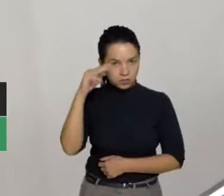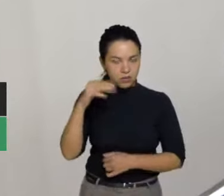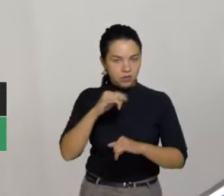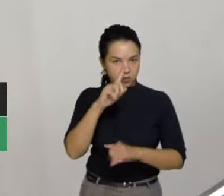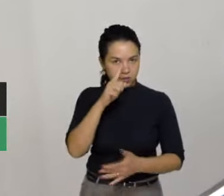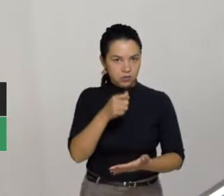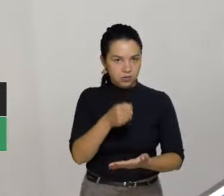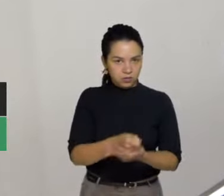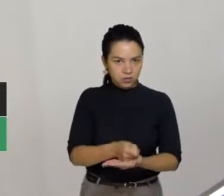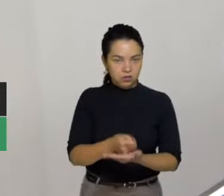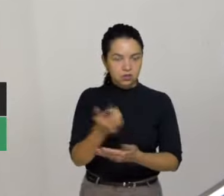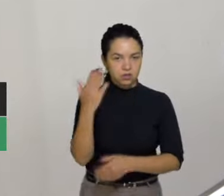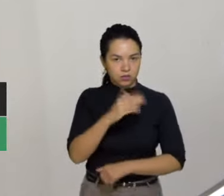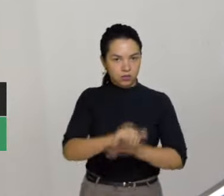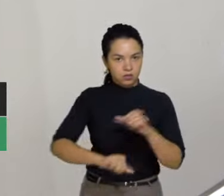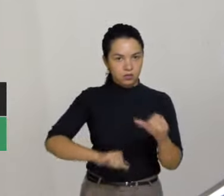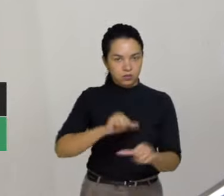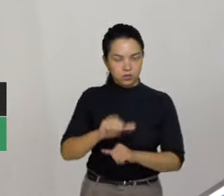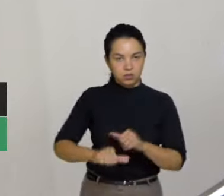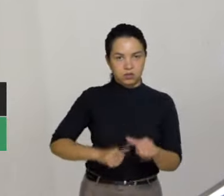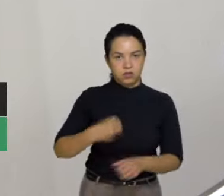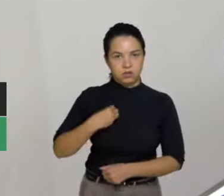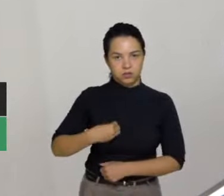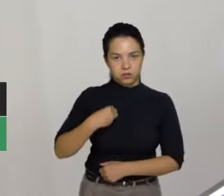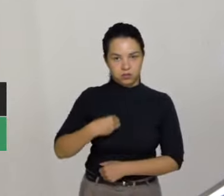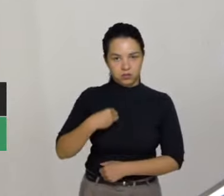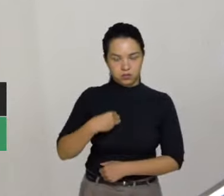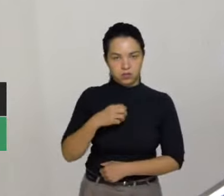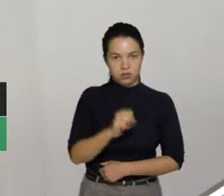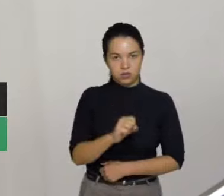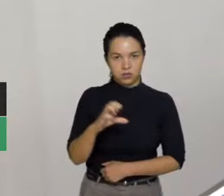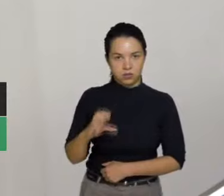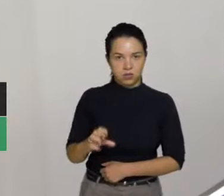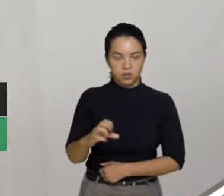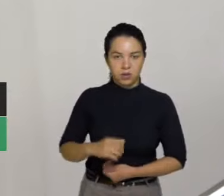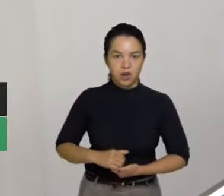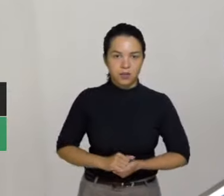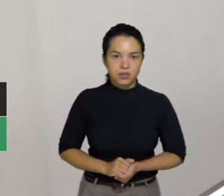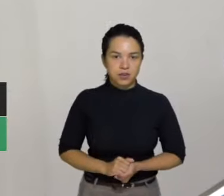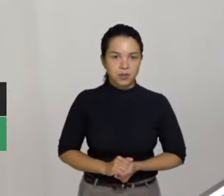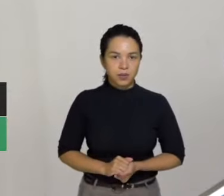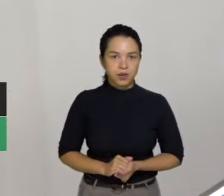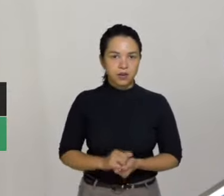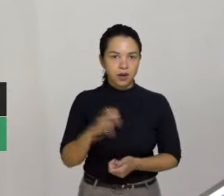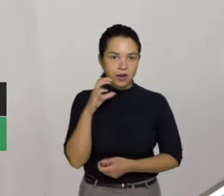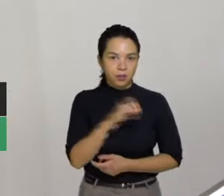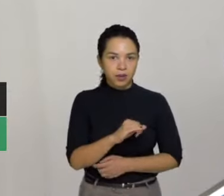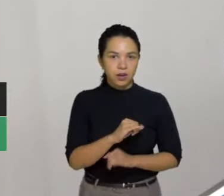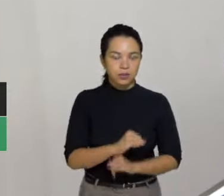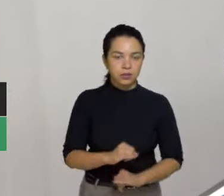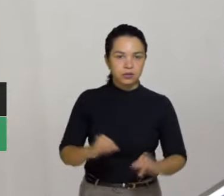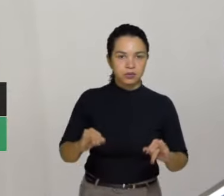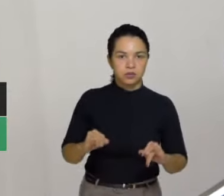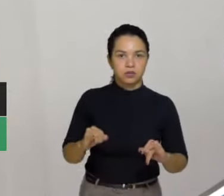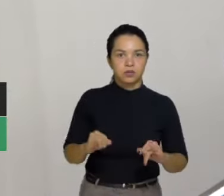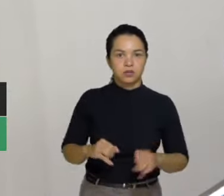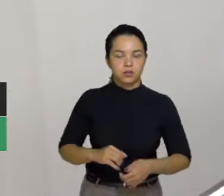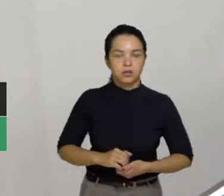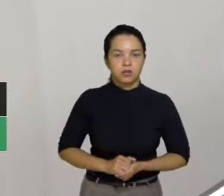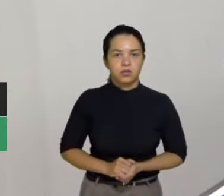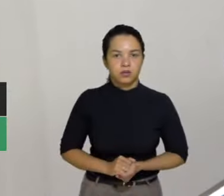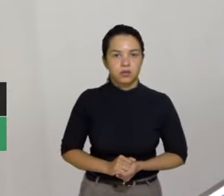a realidade dos pescadores artesanais de Santa Catarina. O governo do Estado de Santa Catarina, através da Secretaria de Pesca